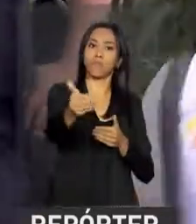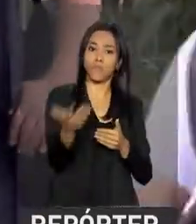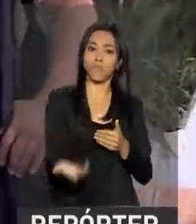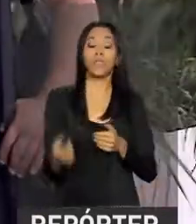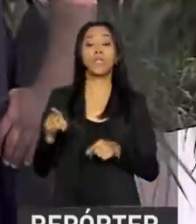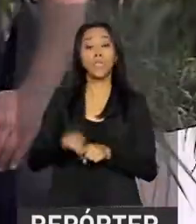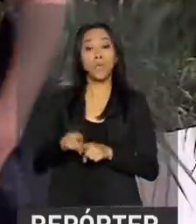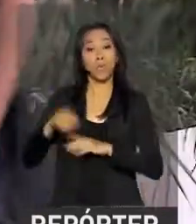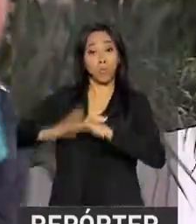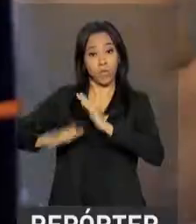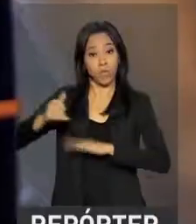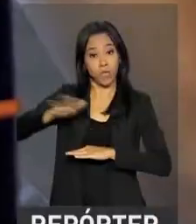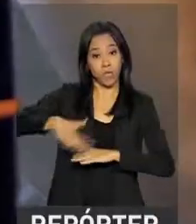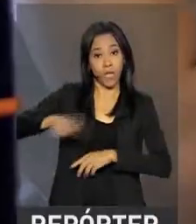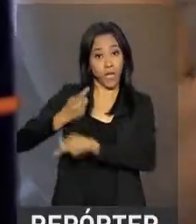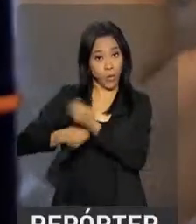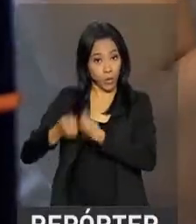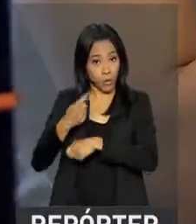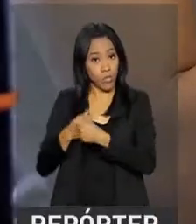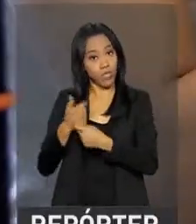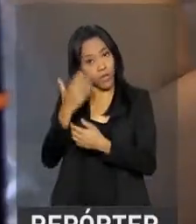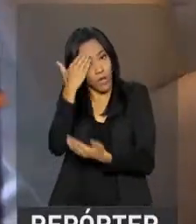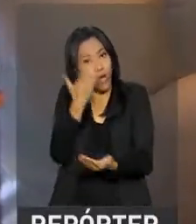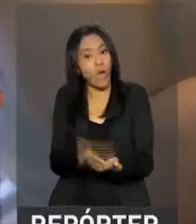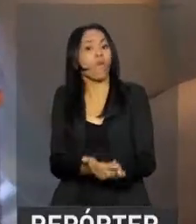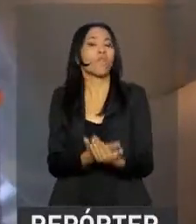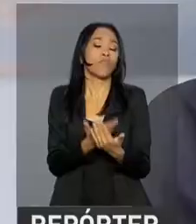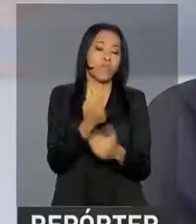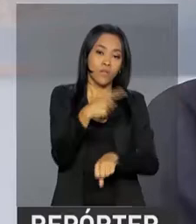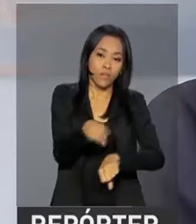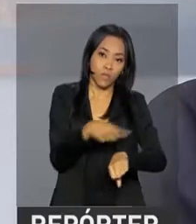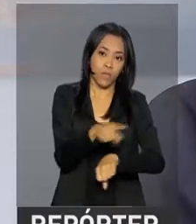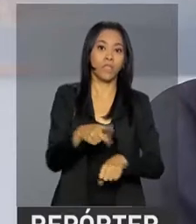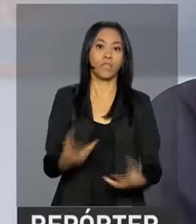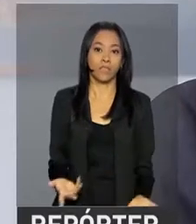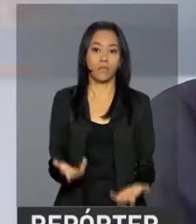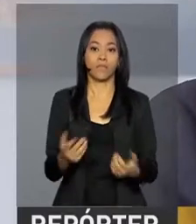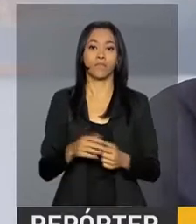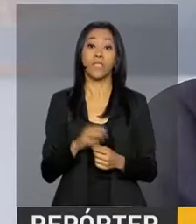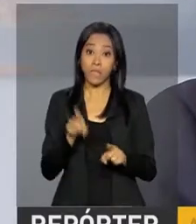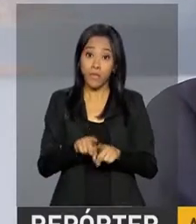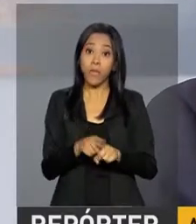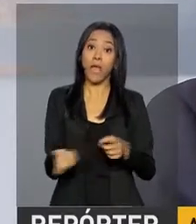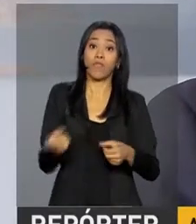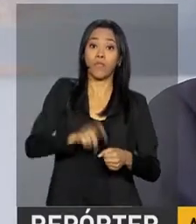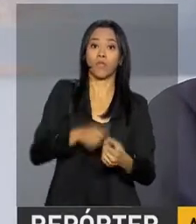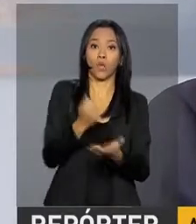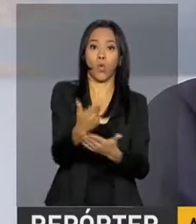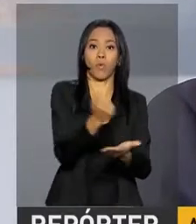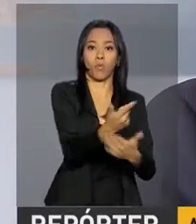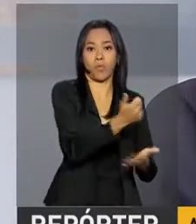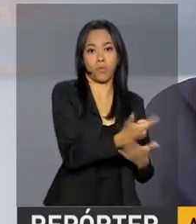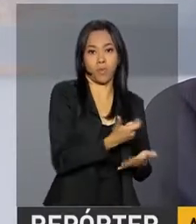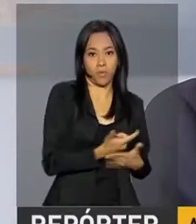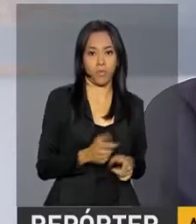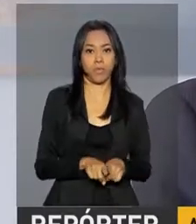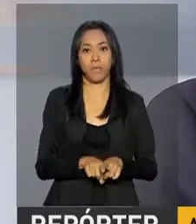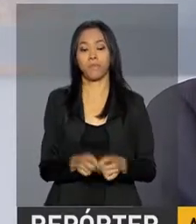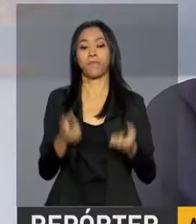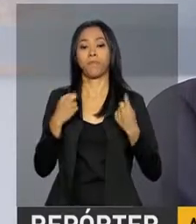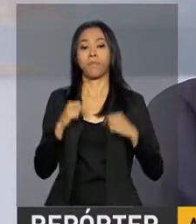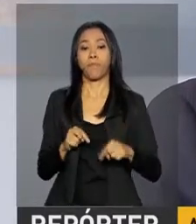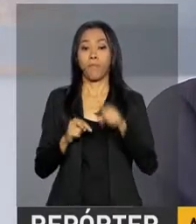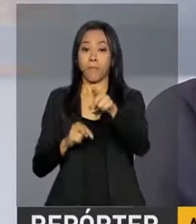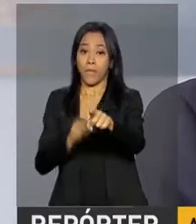está voltando assim como os níveis de consumo essa necessidade da recuperação da economia ela